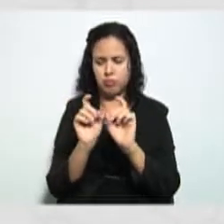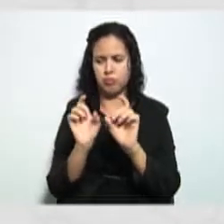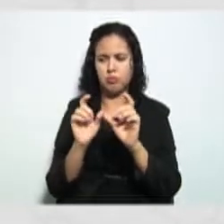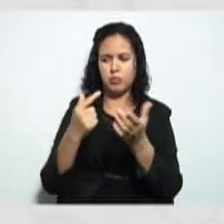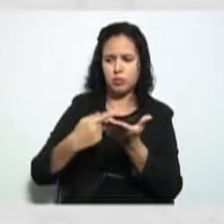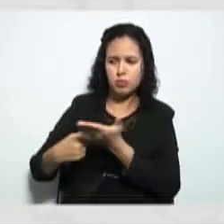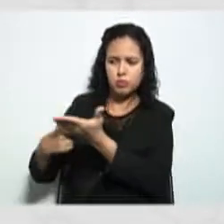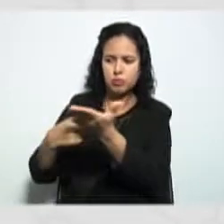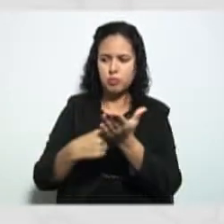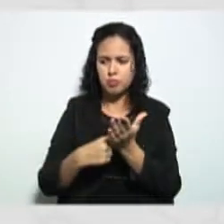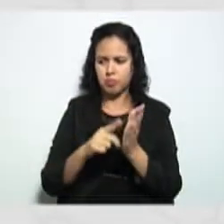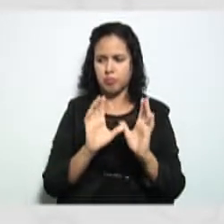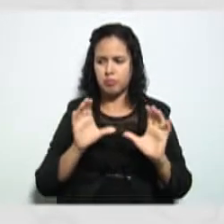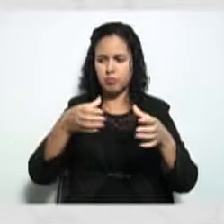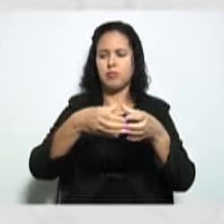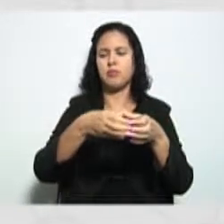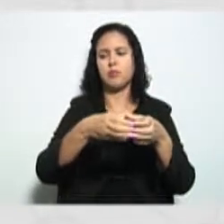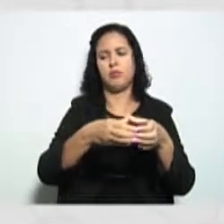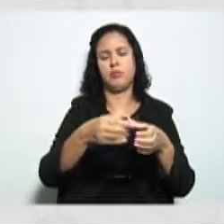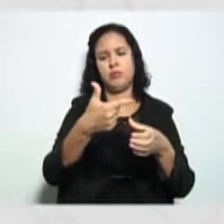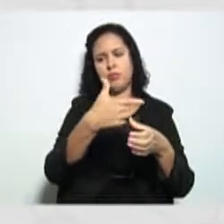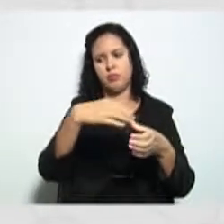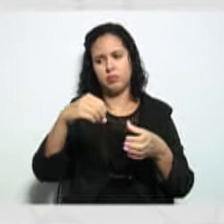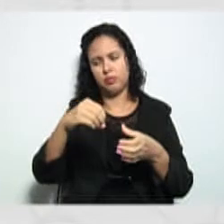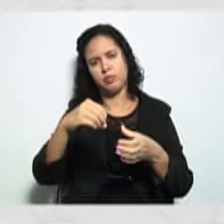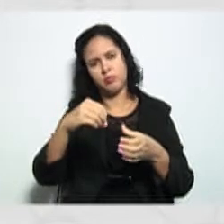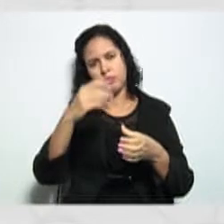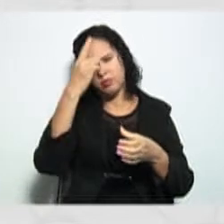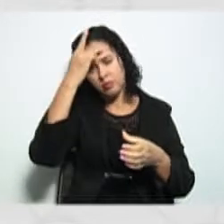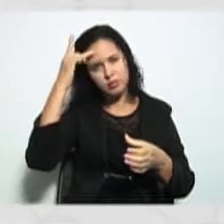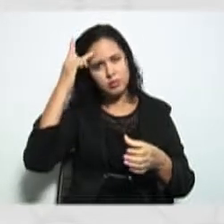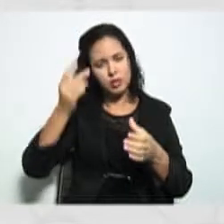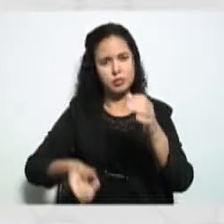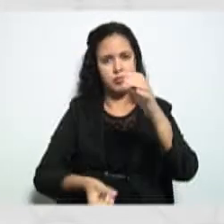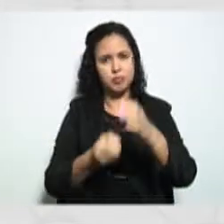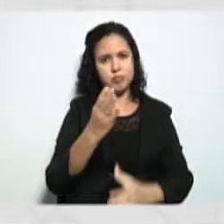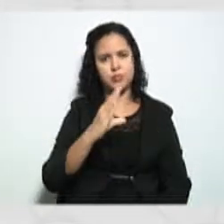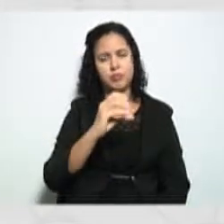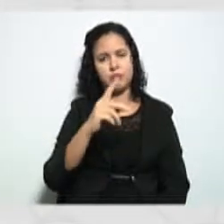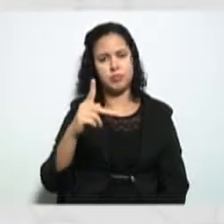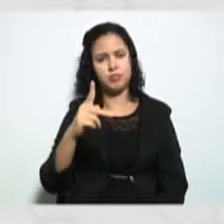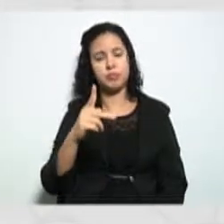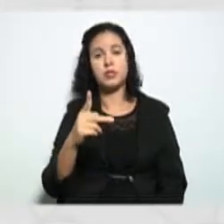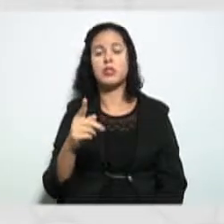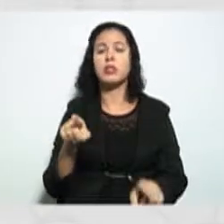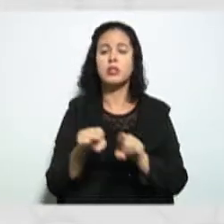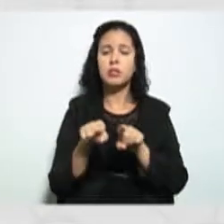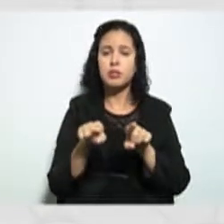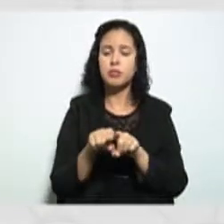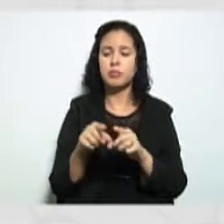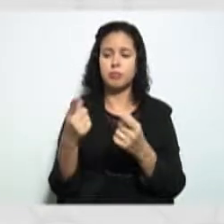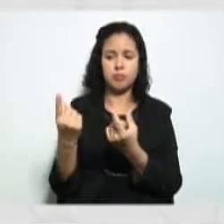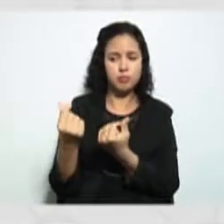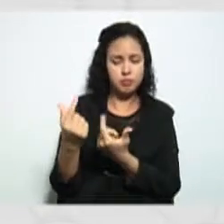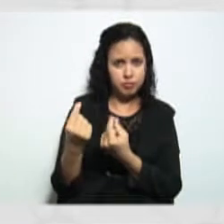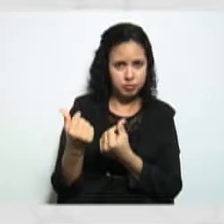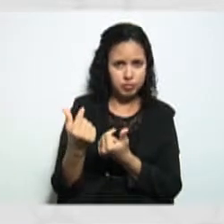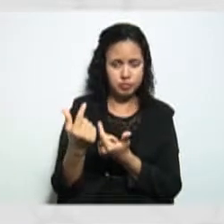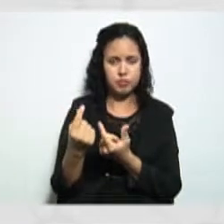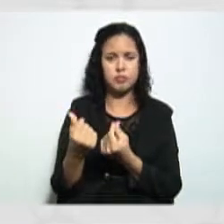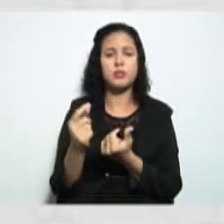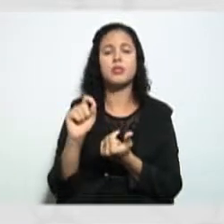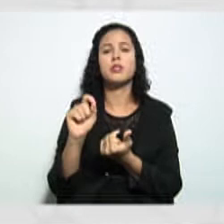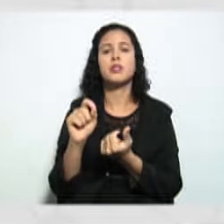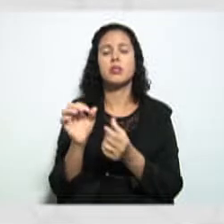formar, estabelecer uma cooperativa. Além disso, o capital formado na forma do patrimônio da cooperativa